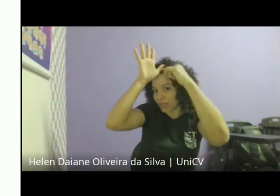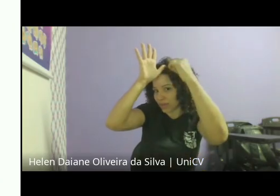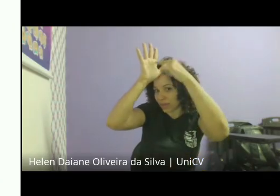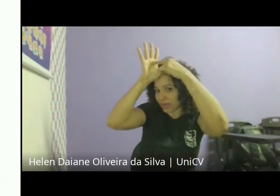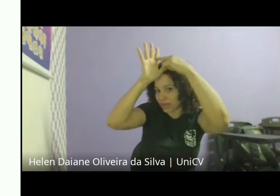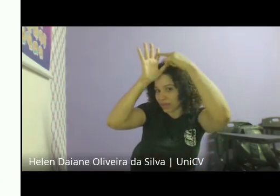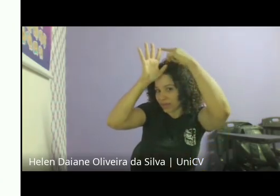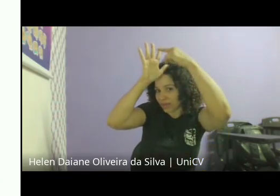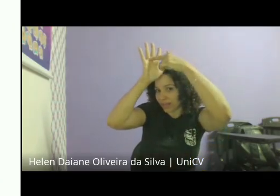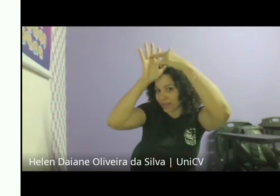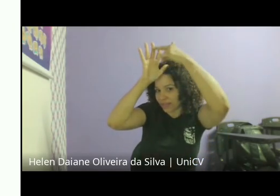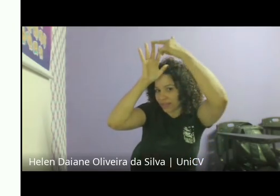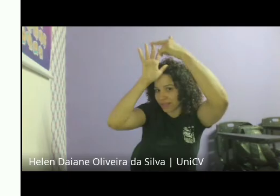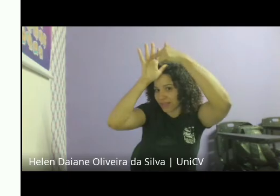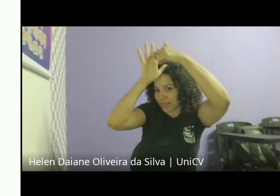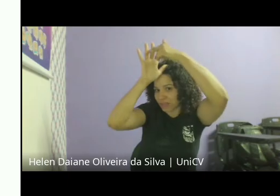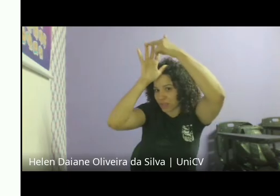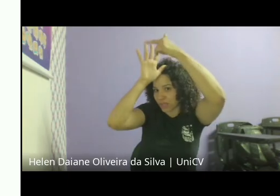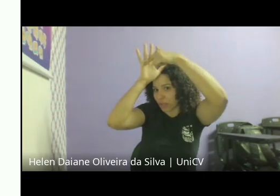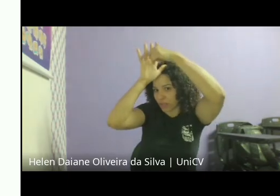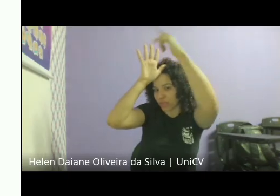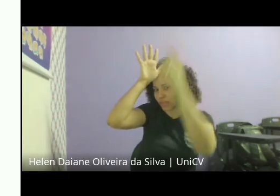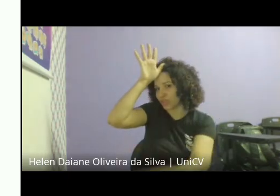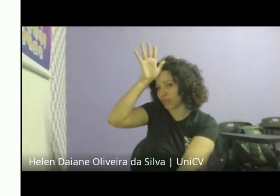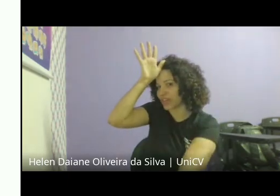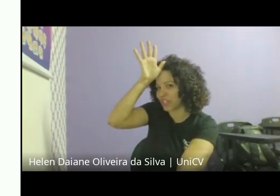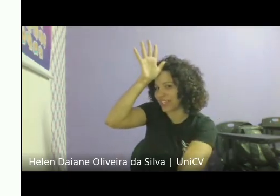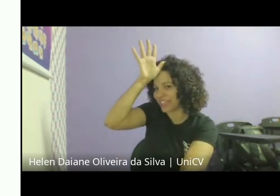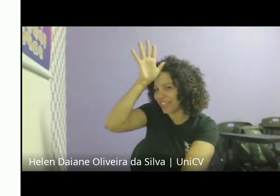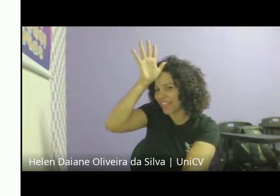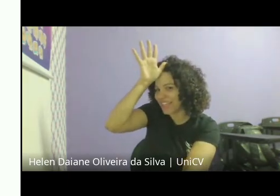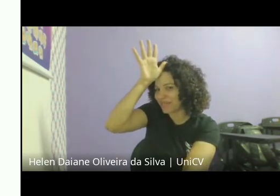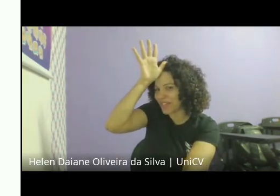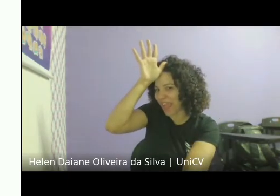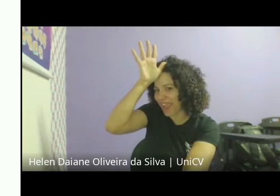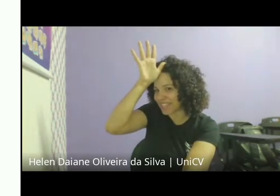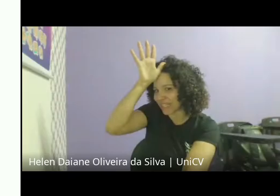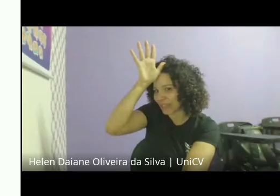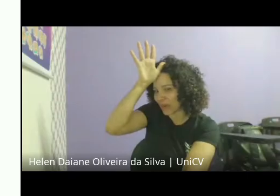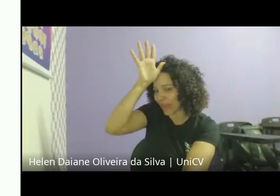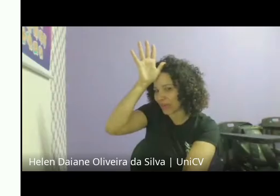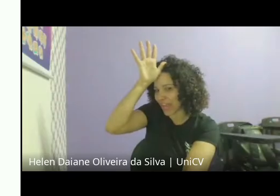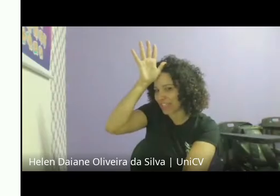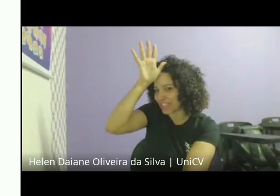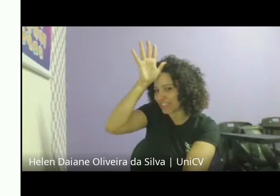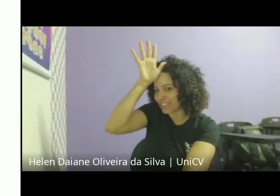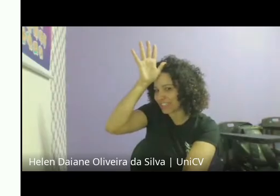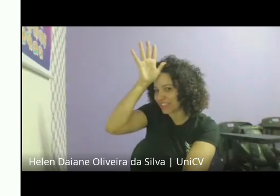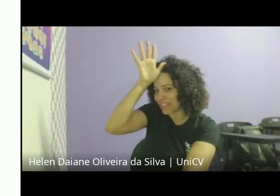olha só. Que é esse bicho aqui? É um bicho, tá, gente? Deixa eu dar uma dica. Que bicho que é esse? Coloca aí no